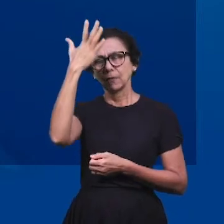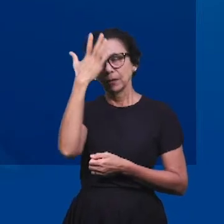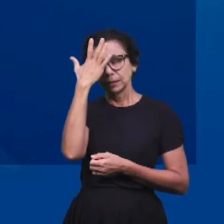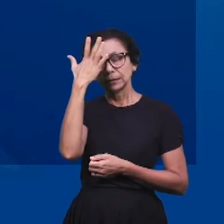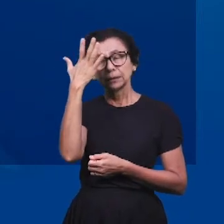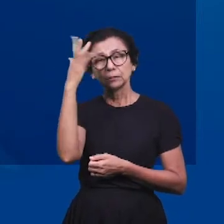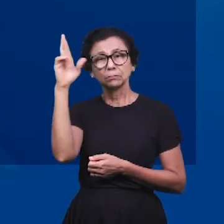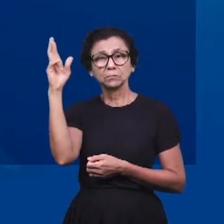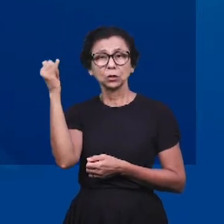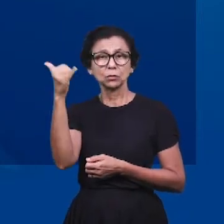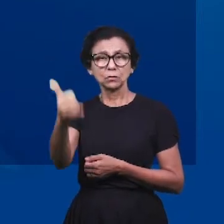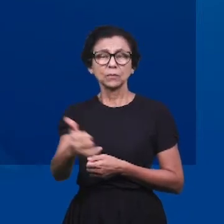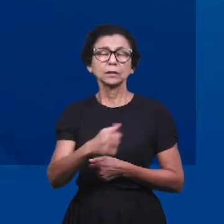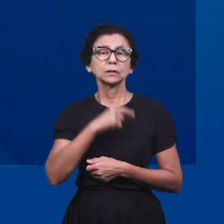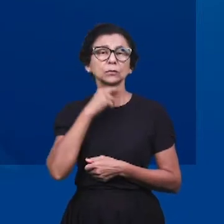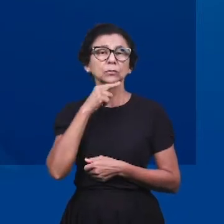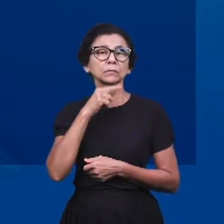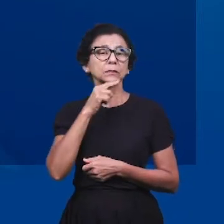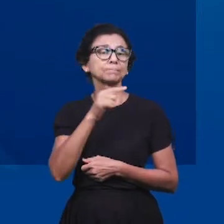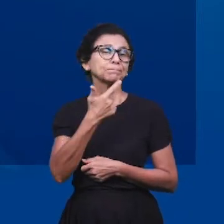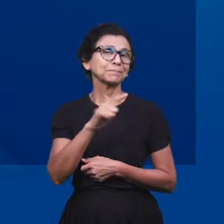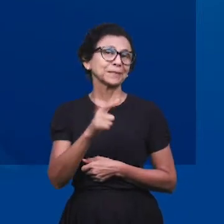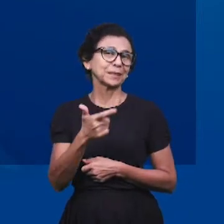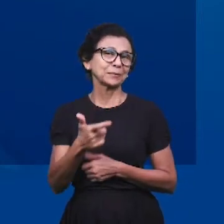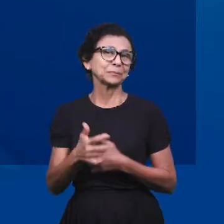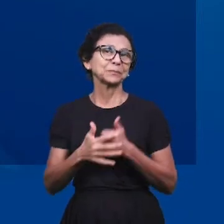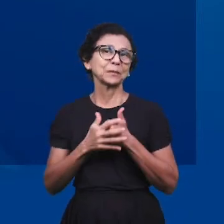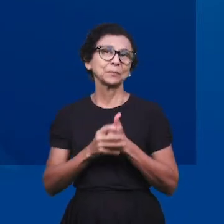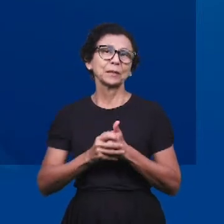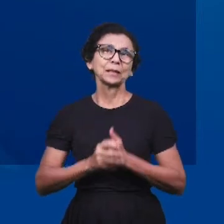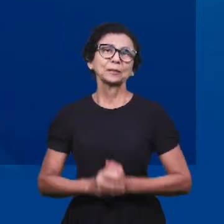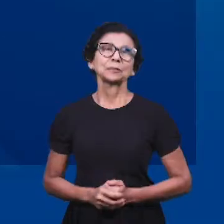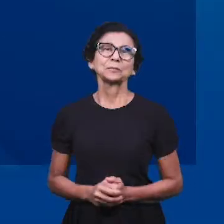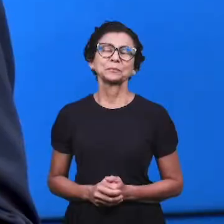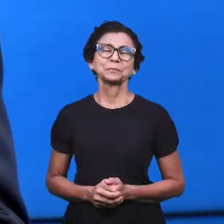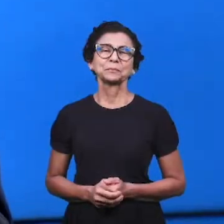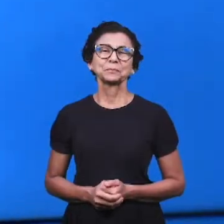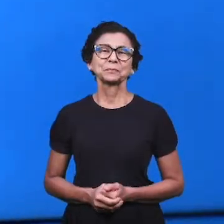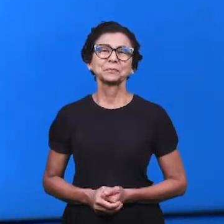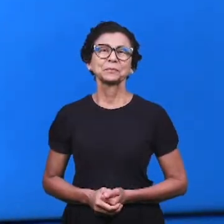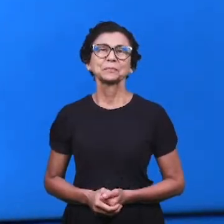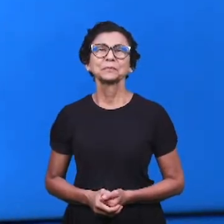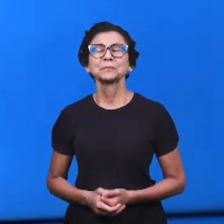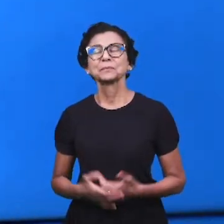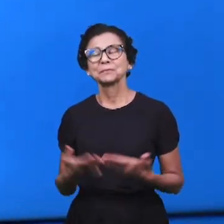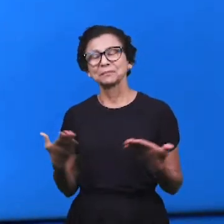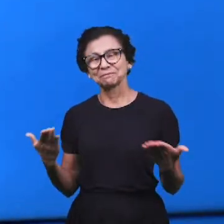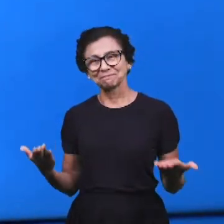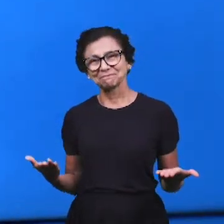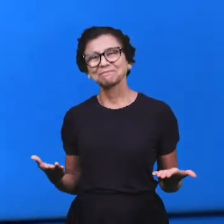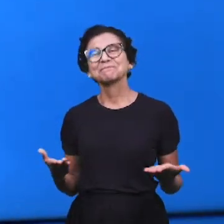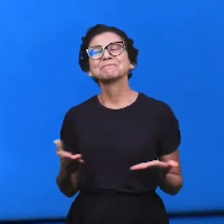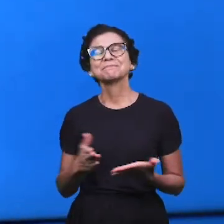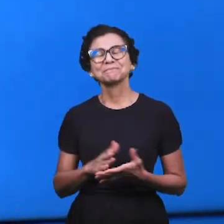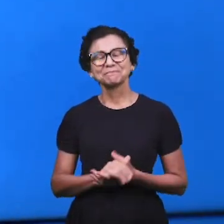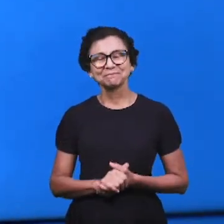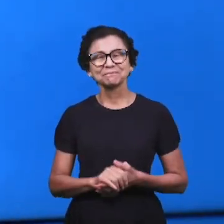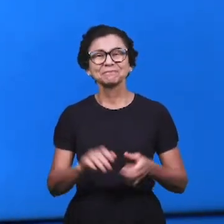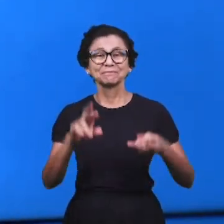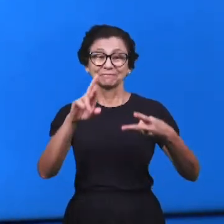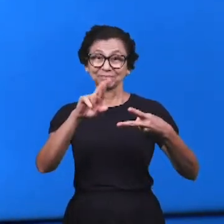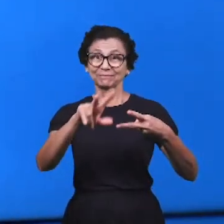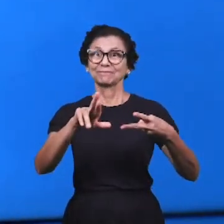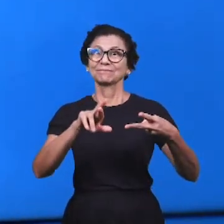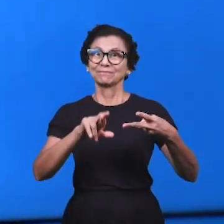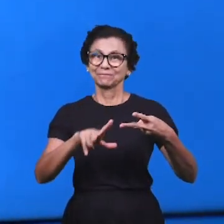há qualquer questionamento. Amém? A paz do Senhor Jesus. Amém, Anderson. Esta é exatamente a diferença, a